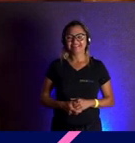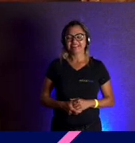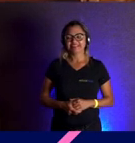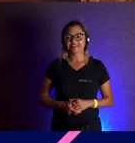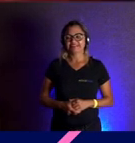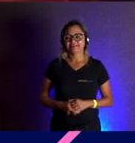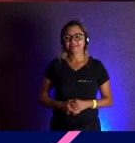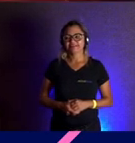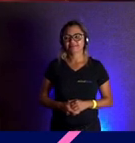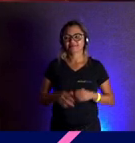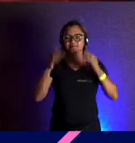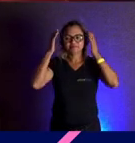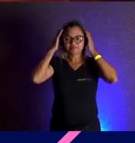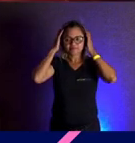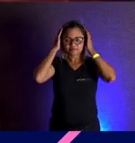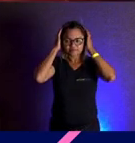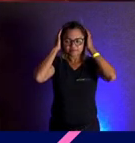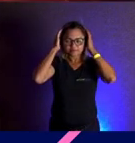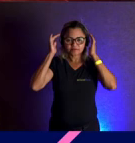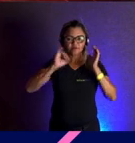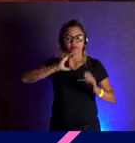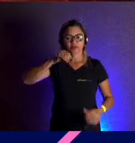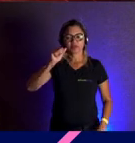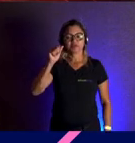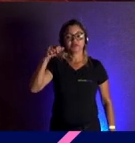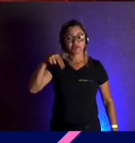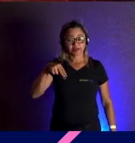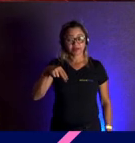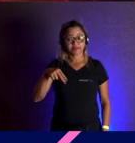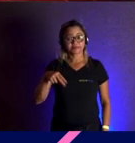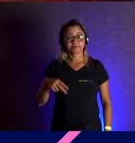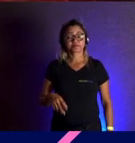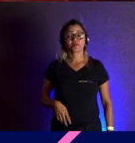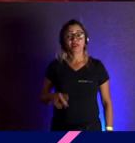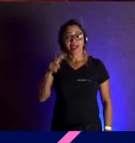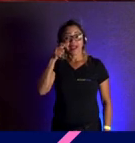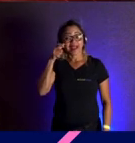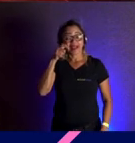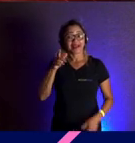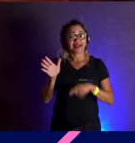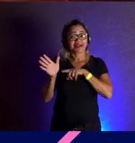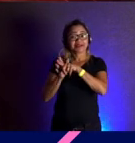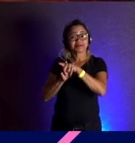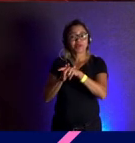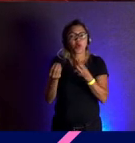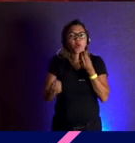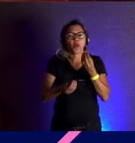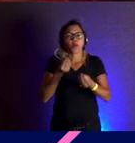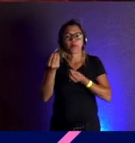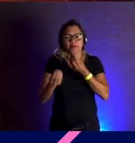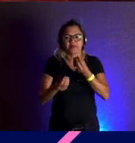Eu vou só passar para o Jean, porque me interessa muito saber como que...